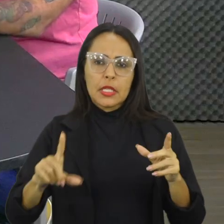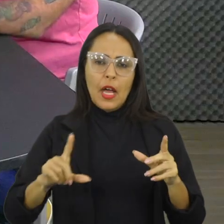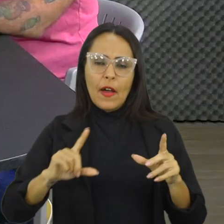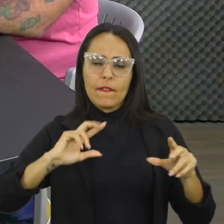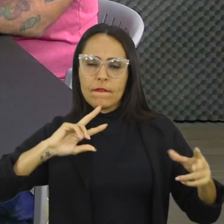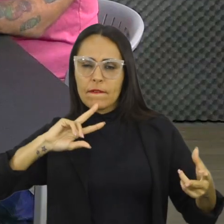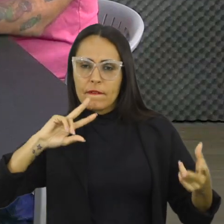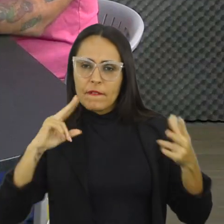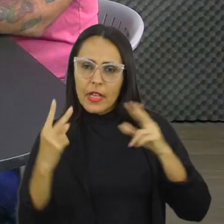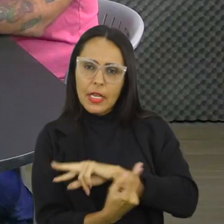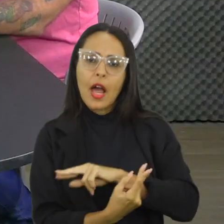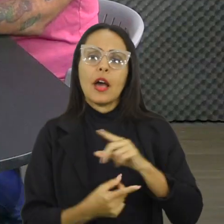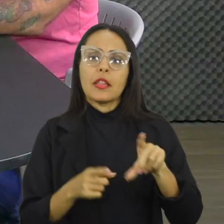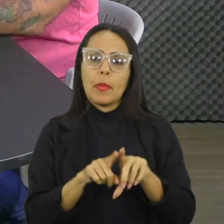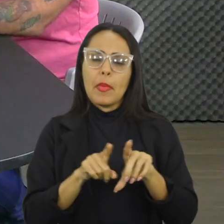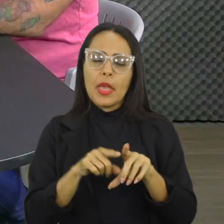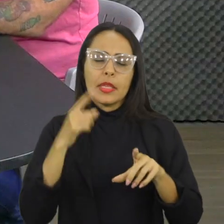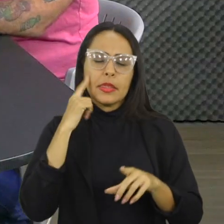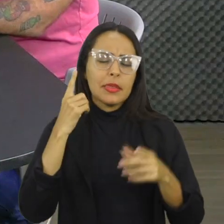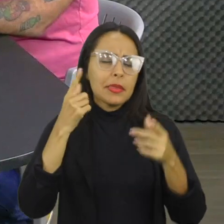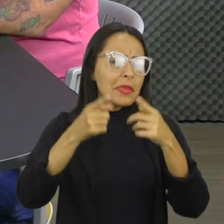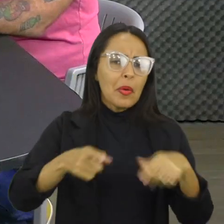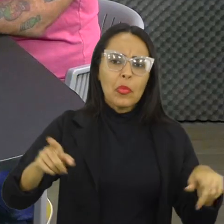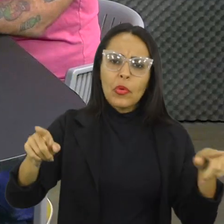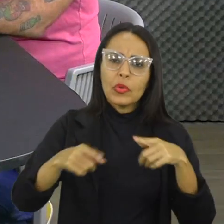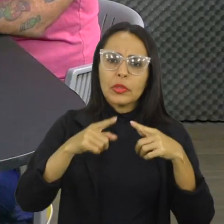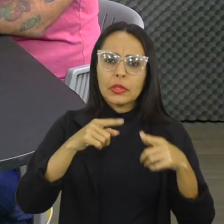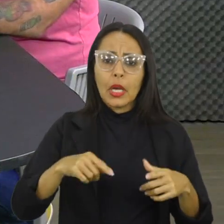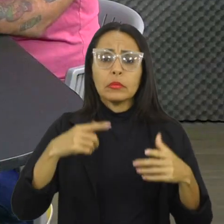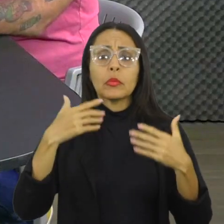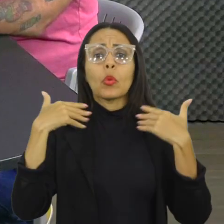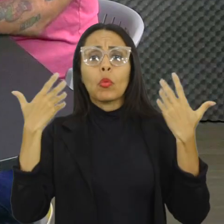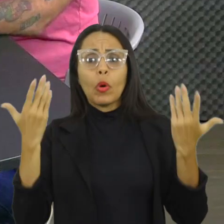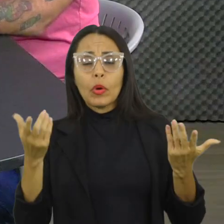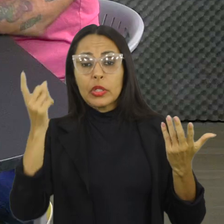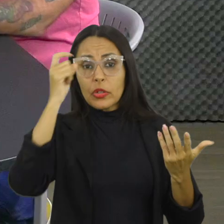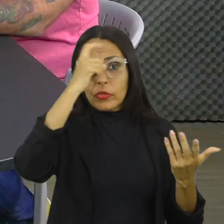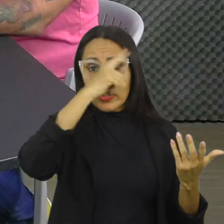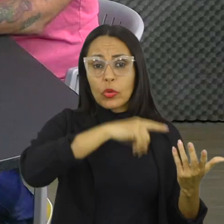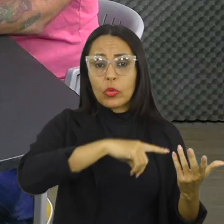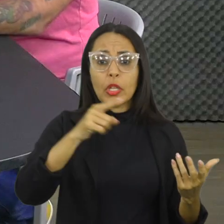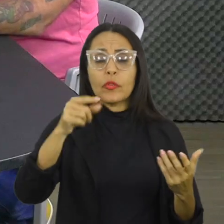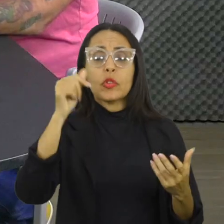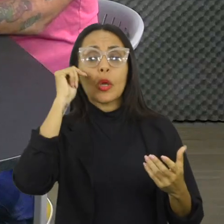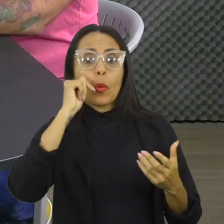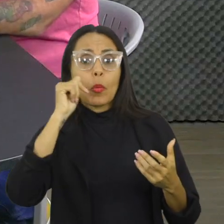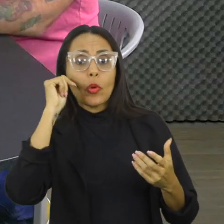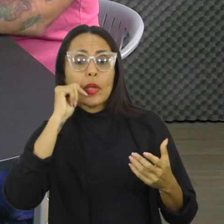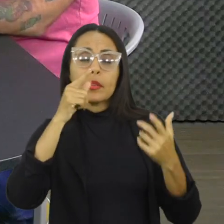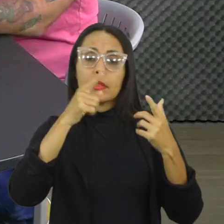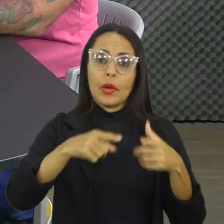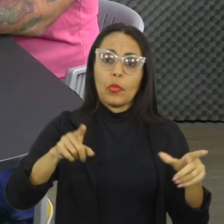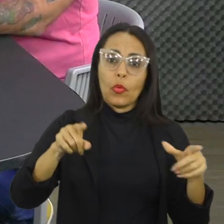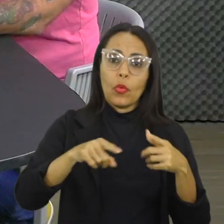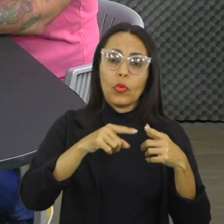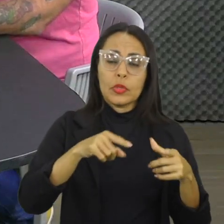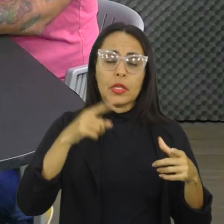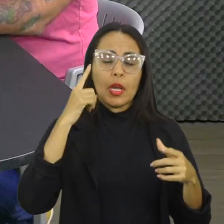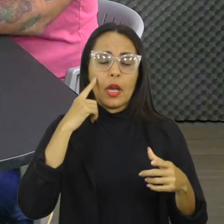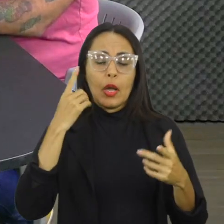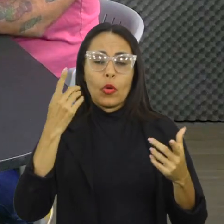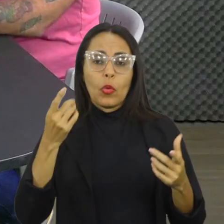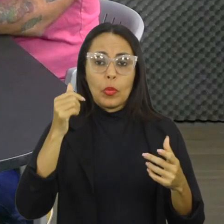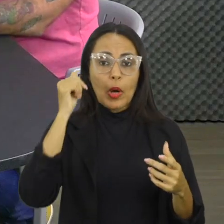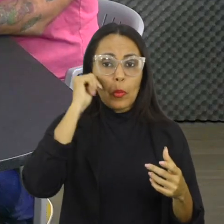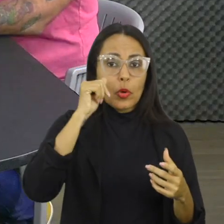imediata também. Mas como é na música, Radassa? Quais foram as dificuldades que você teve enquanto mulher na música, enquanto mulher maestra,